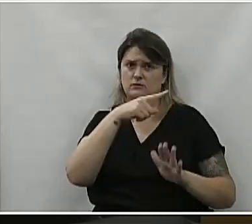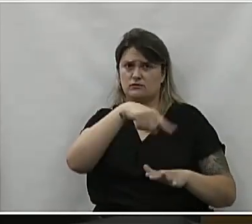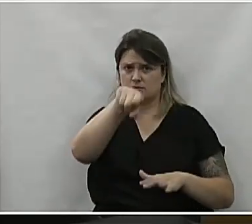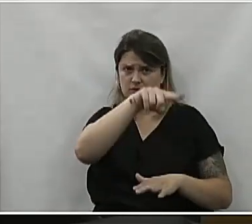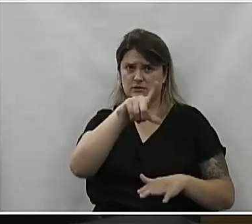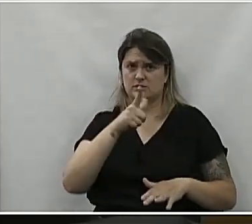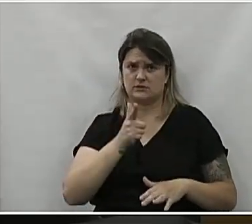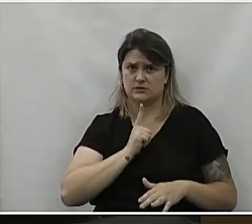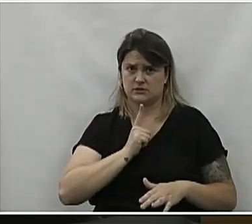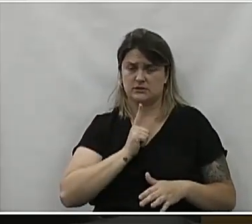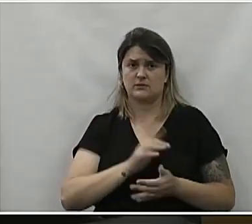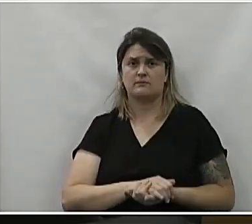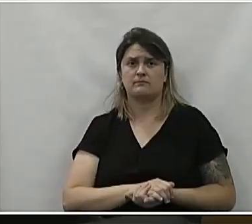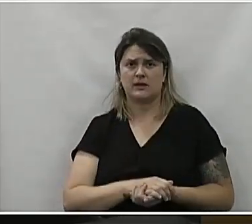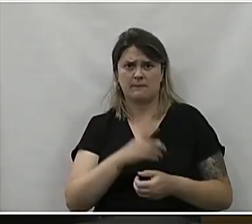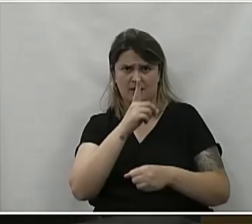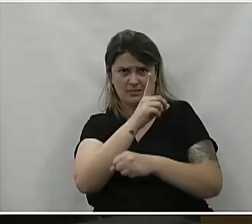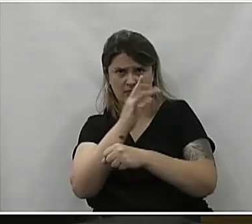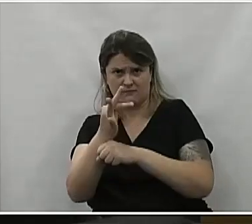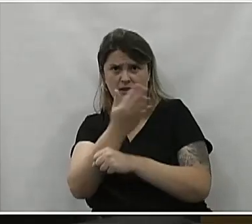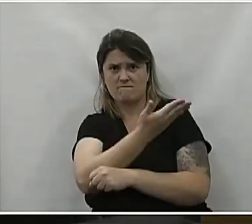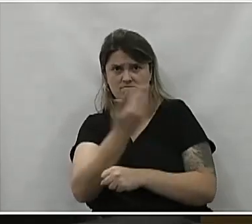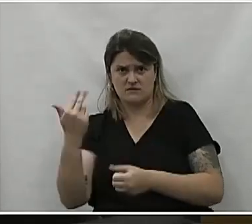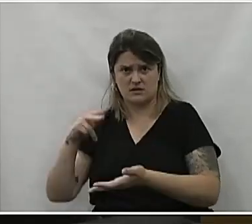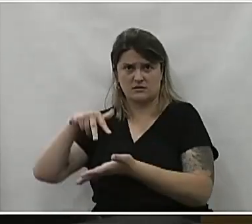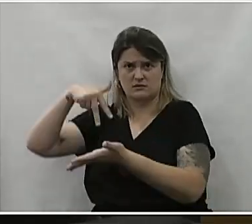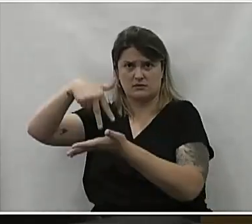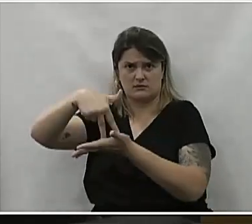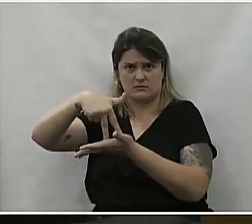Que vocês têm Que pra se defender Vem aqui